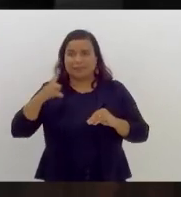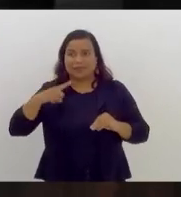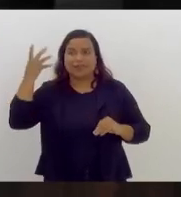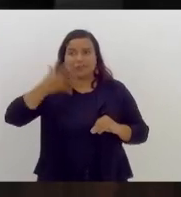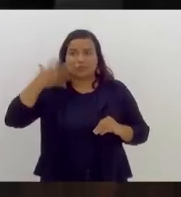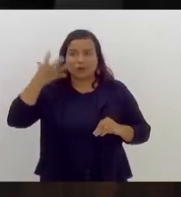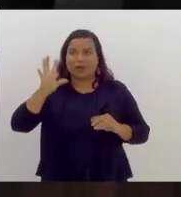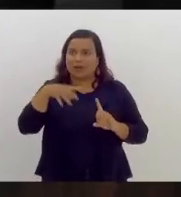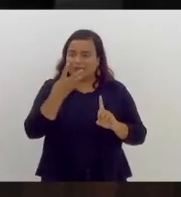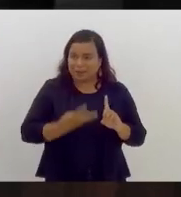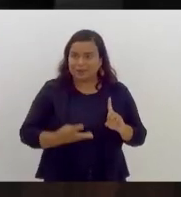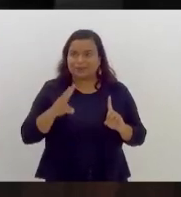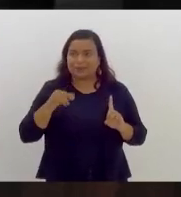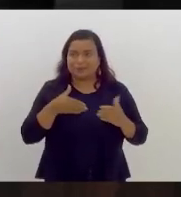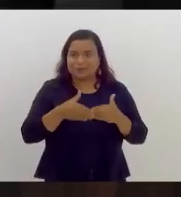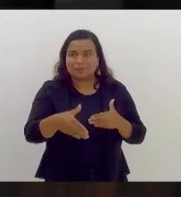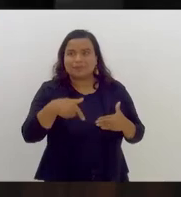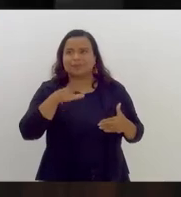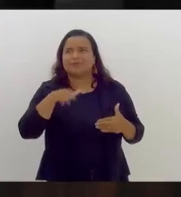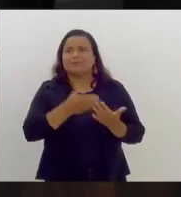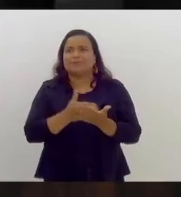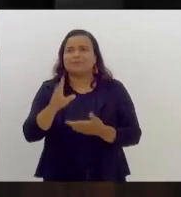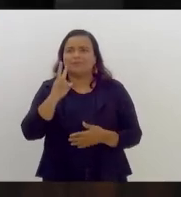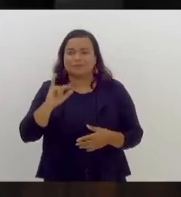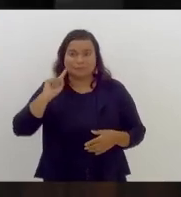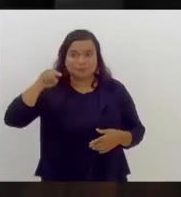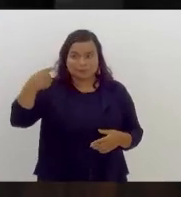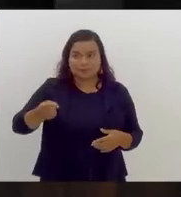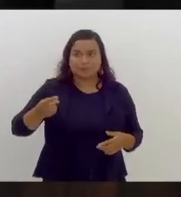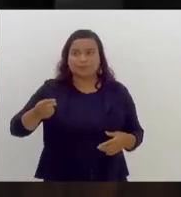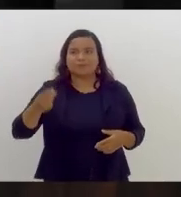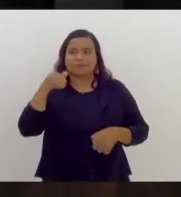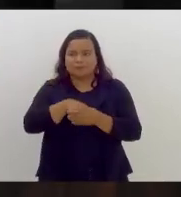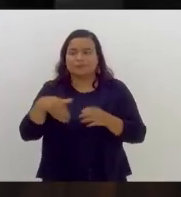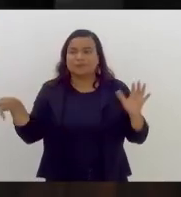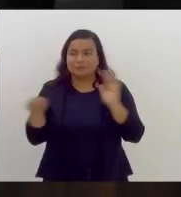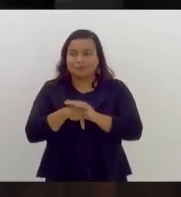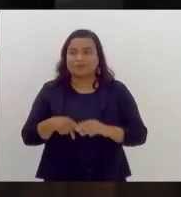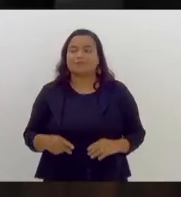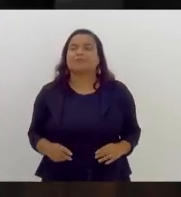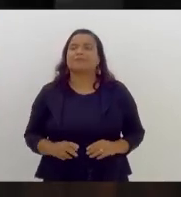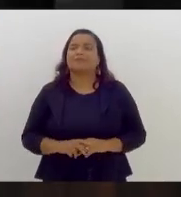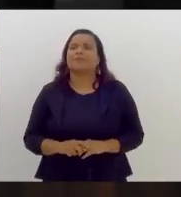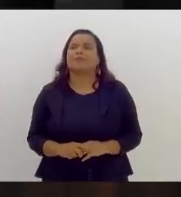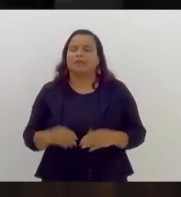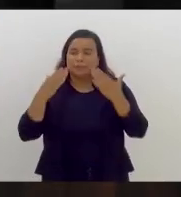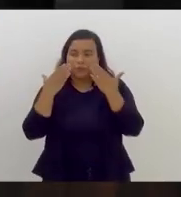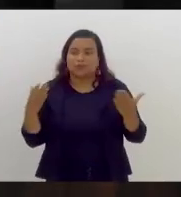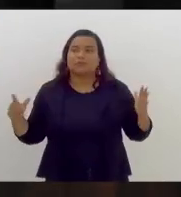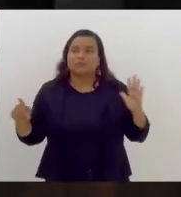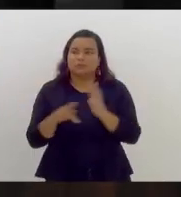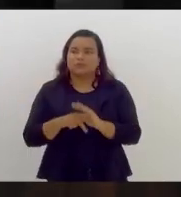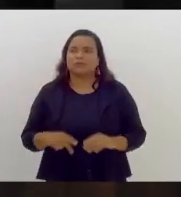solene já para que a gente possa iniciar aqui após. A votação do destaque.